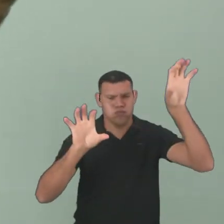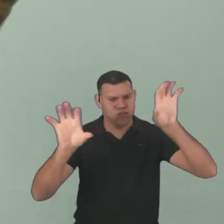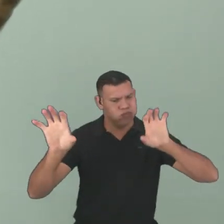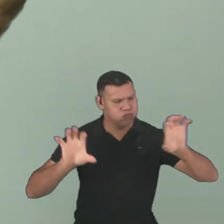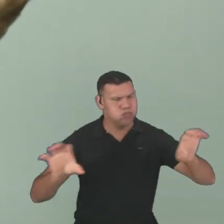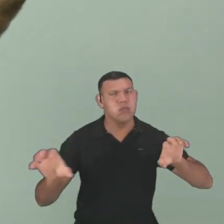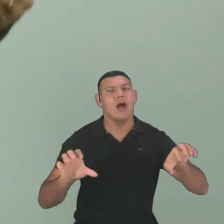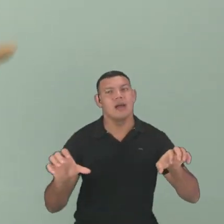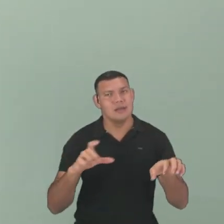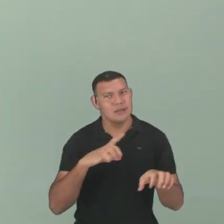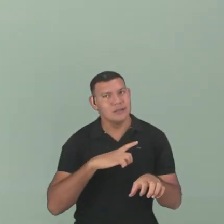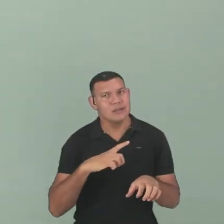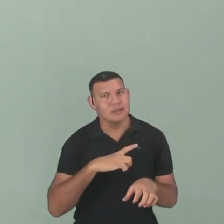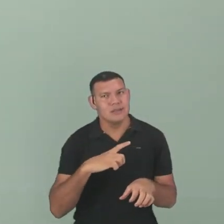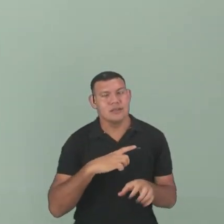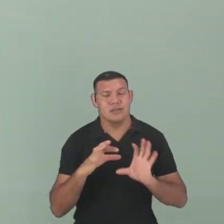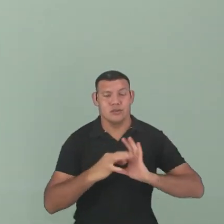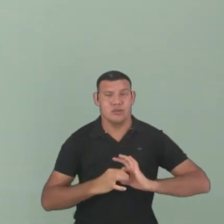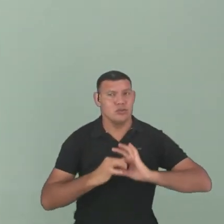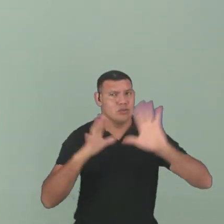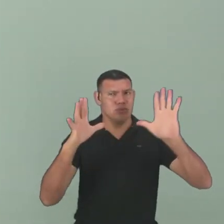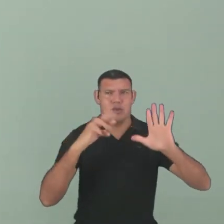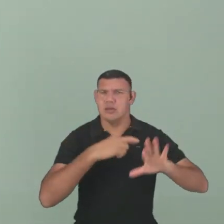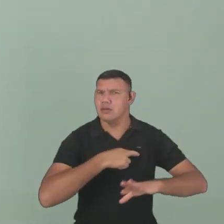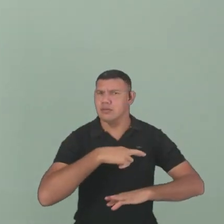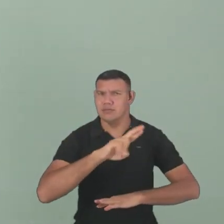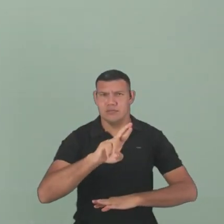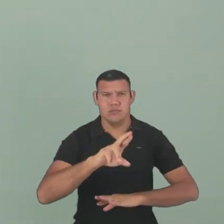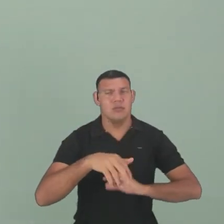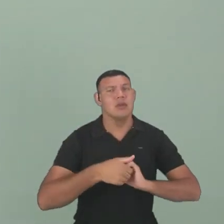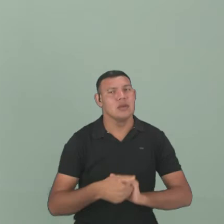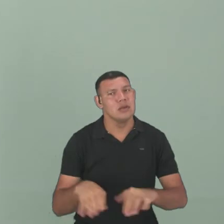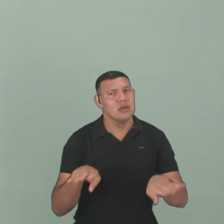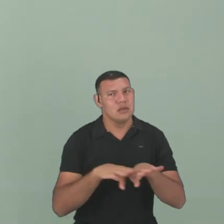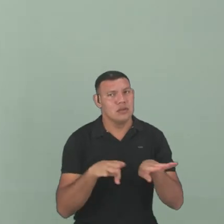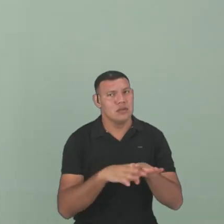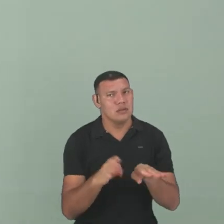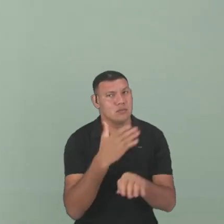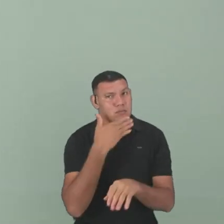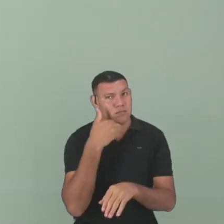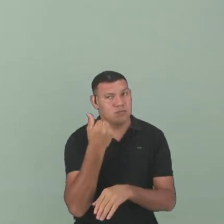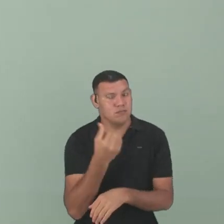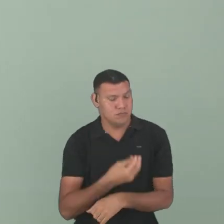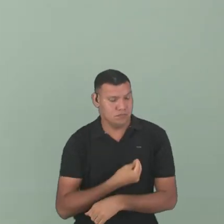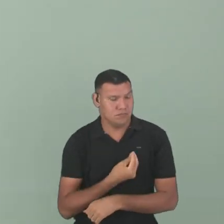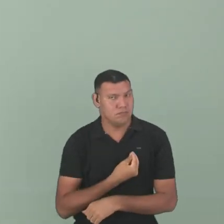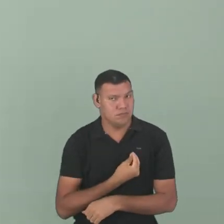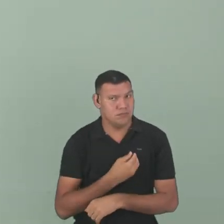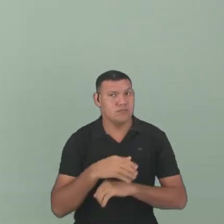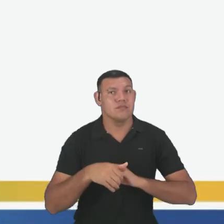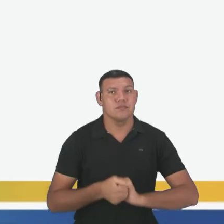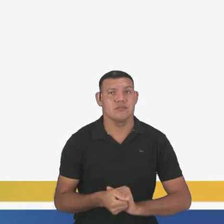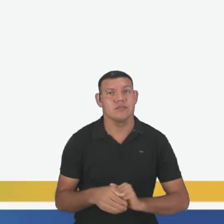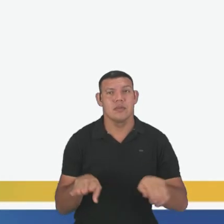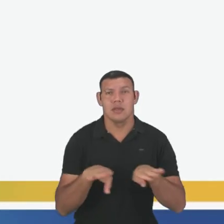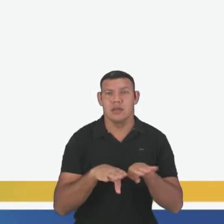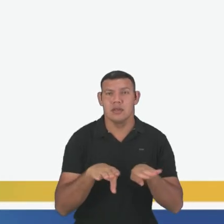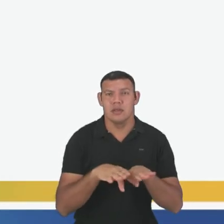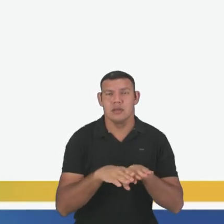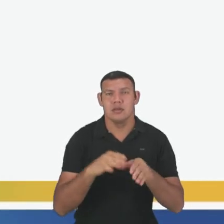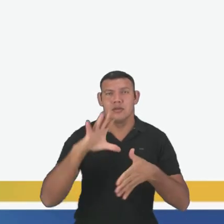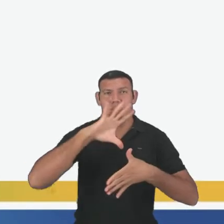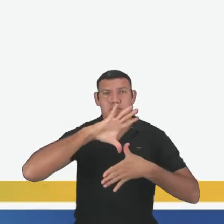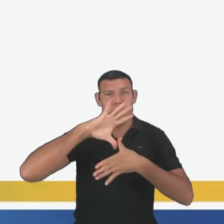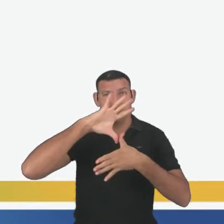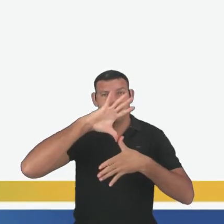possa trazer essa liberdade de religião e trazer melhores condições de vida também. E aí nós temos um mapa